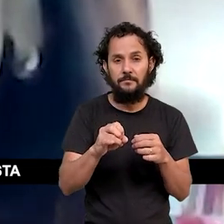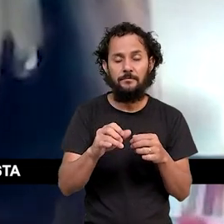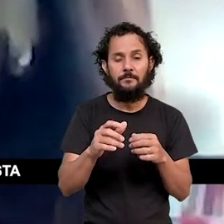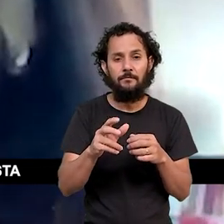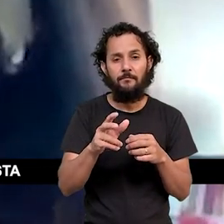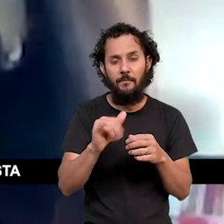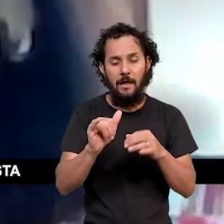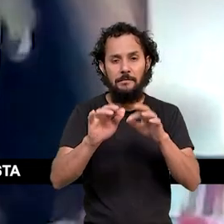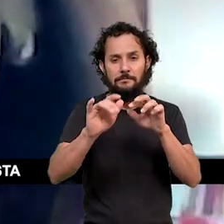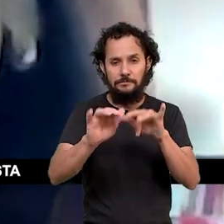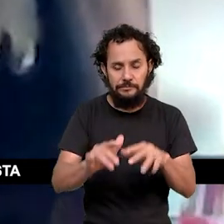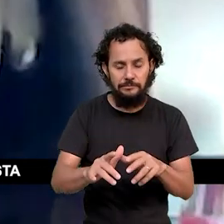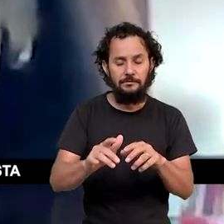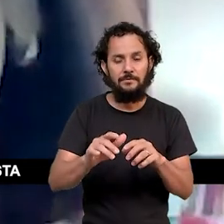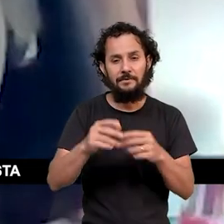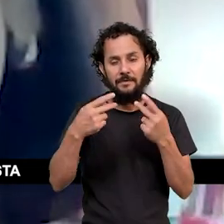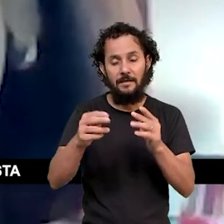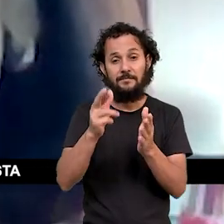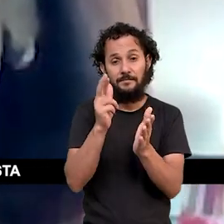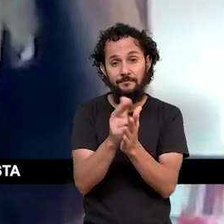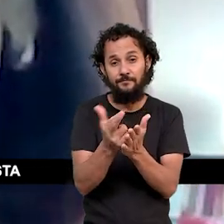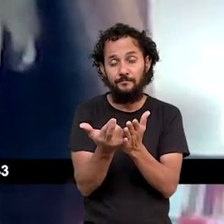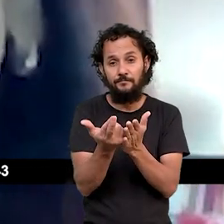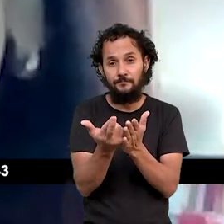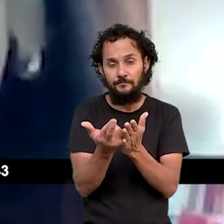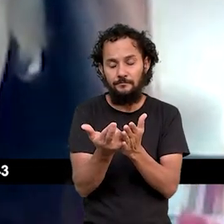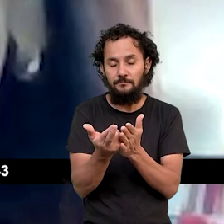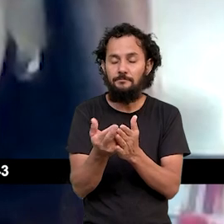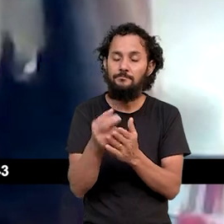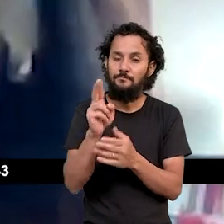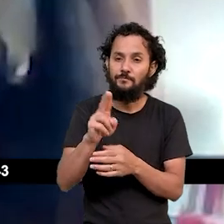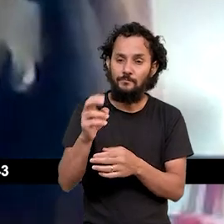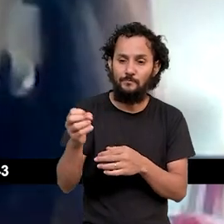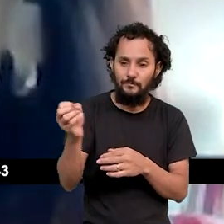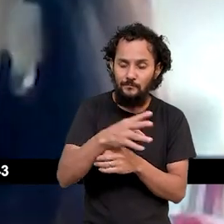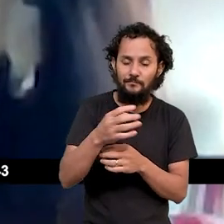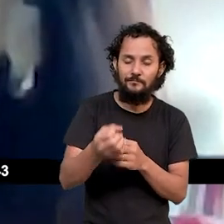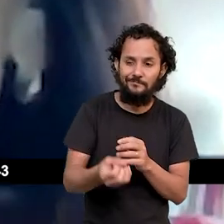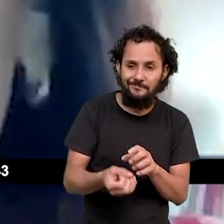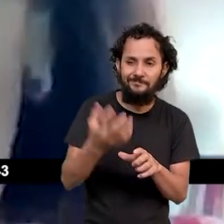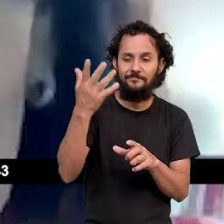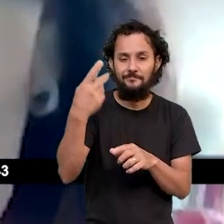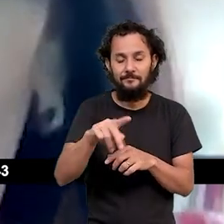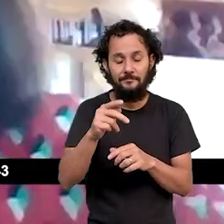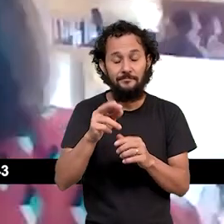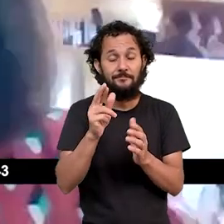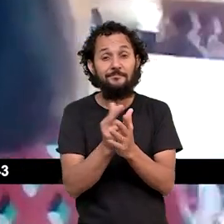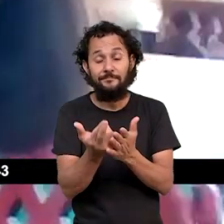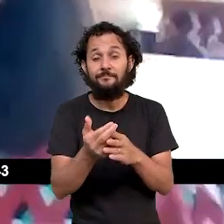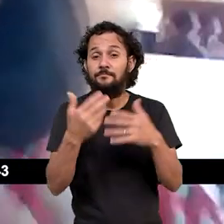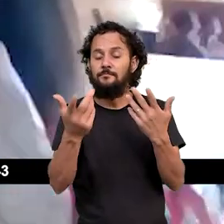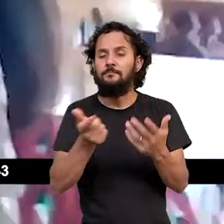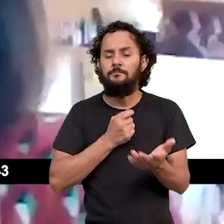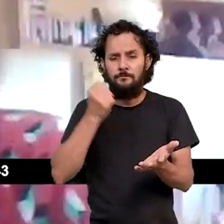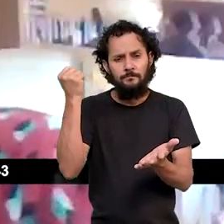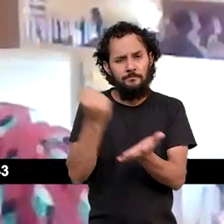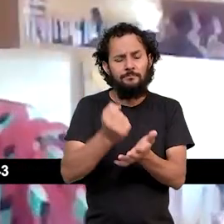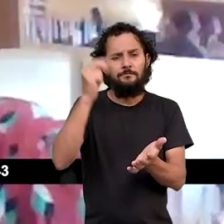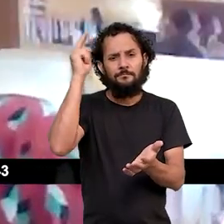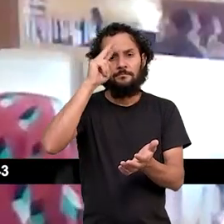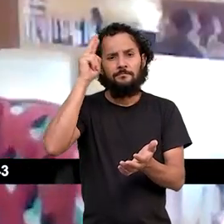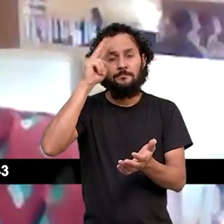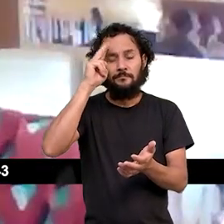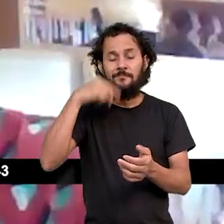implementação ou desta revista e de novos números desta revista. Nós temos um marco